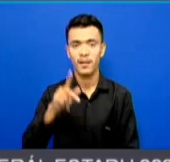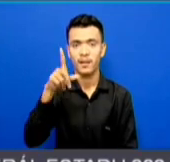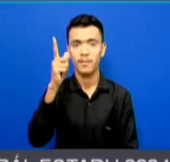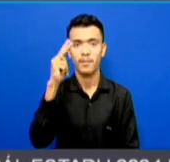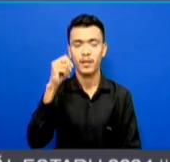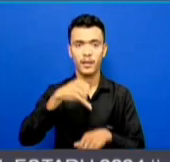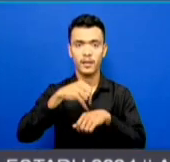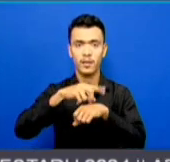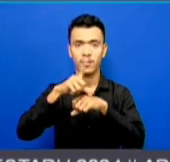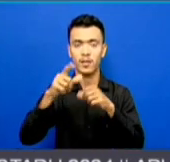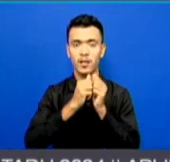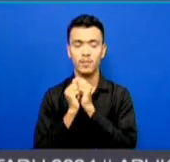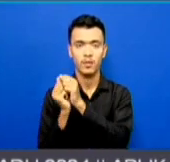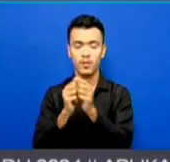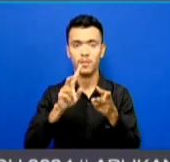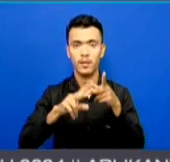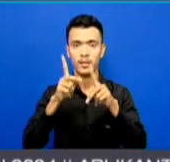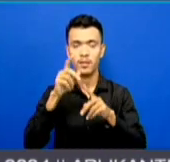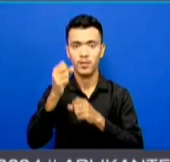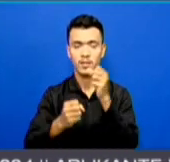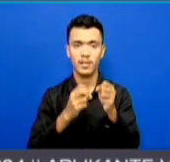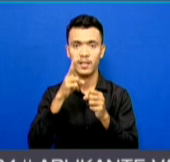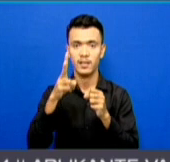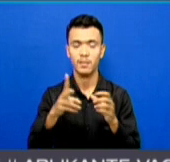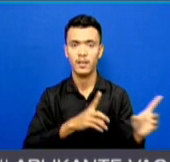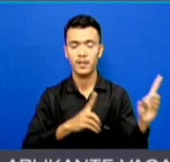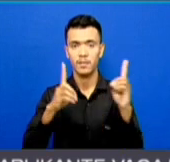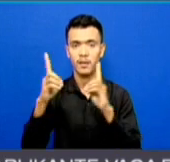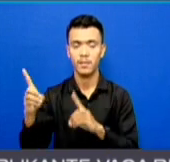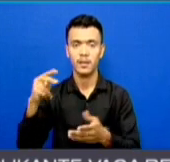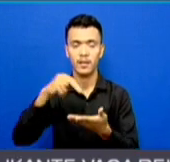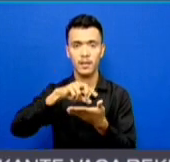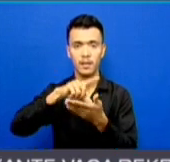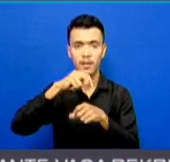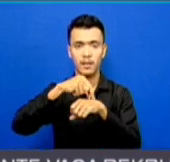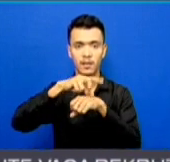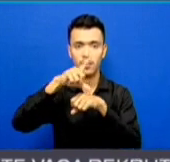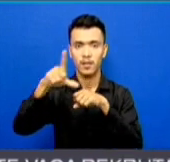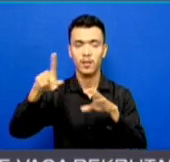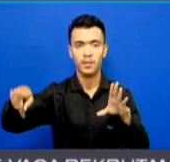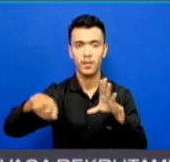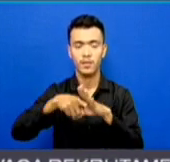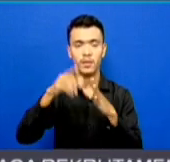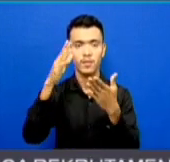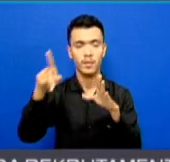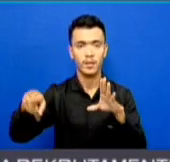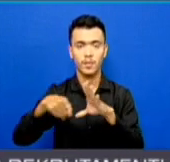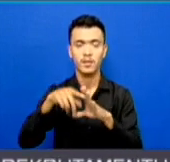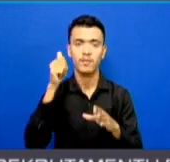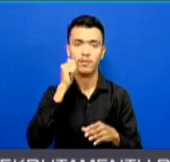Plan Internacional Hamutuko Parceiros Sociedade Civil realiza colóquio nacional onde promove participação